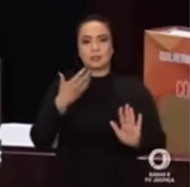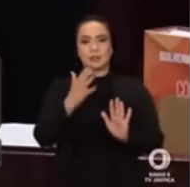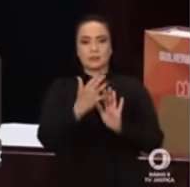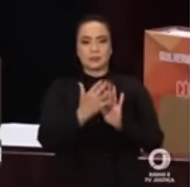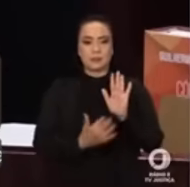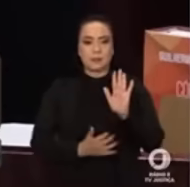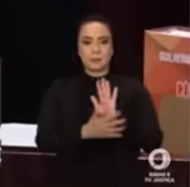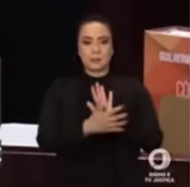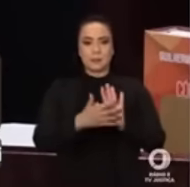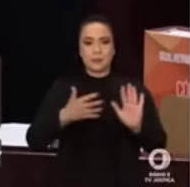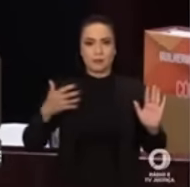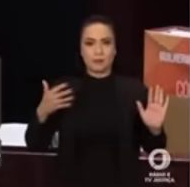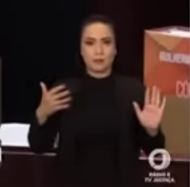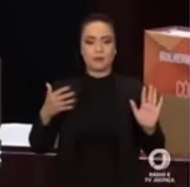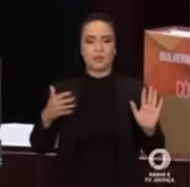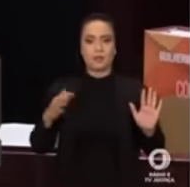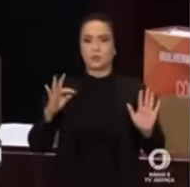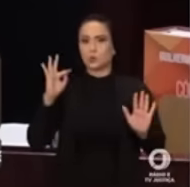com